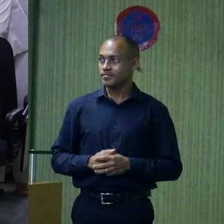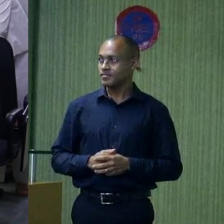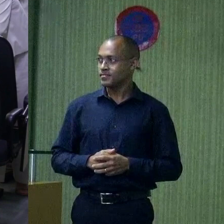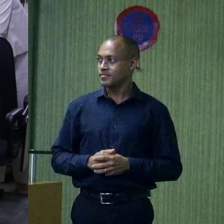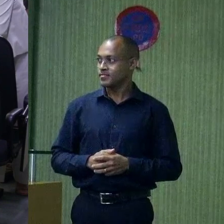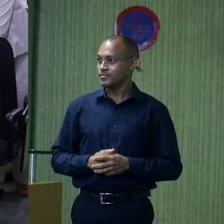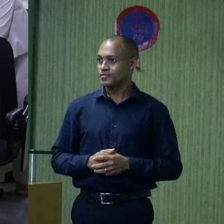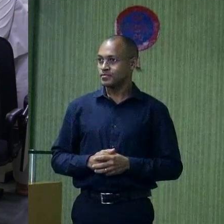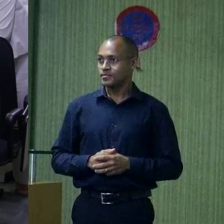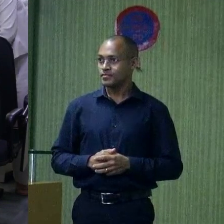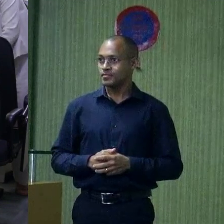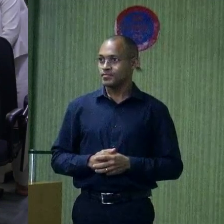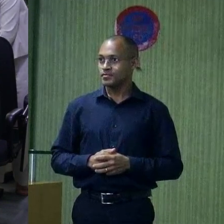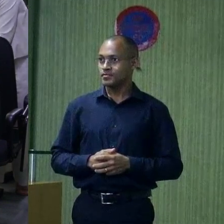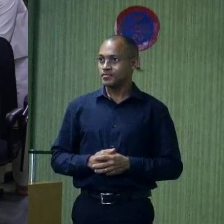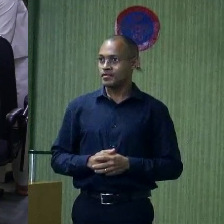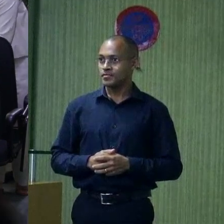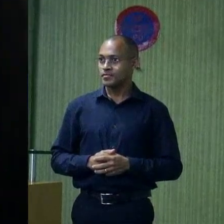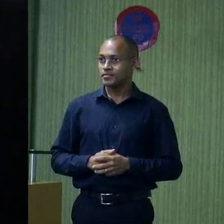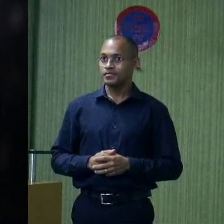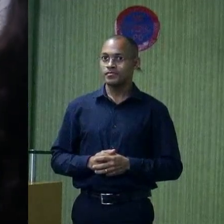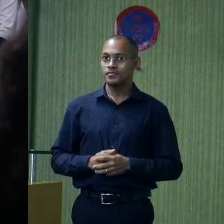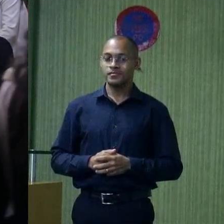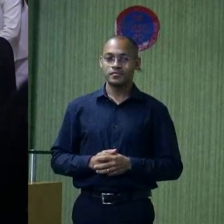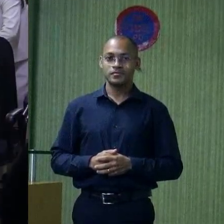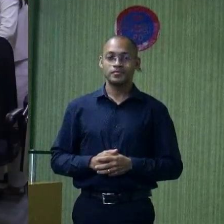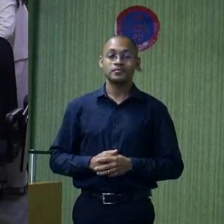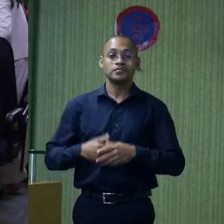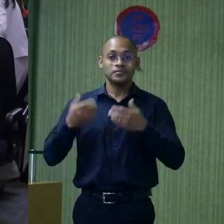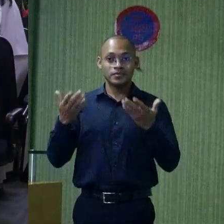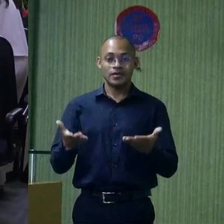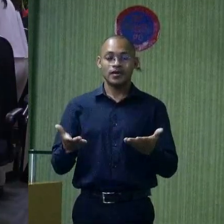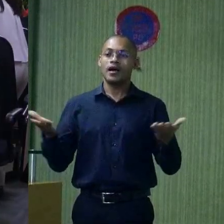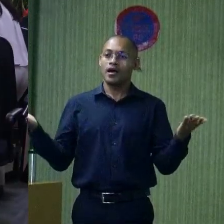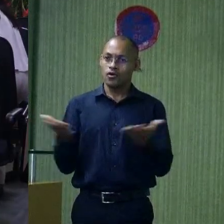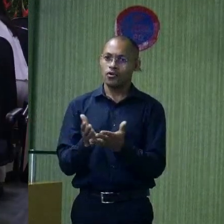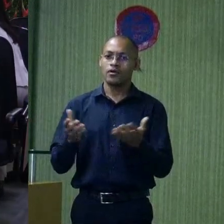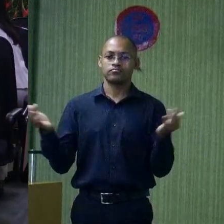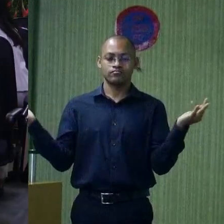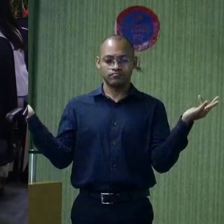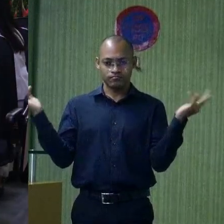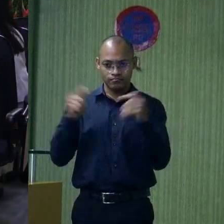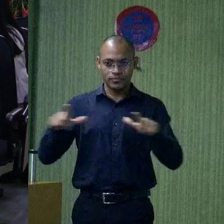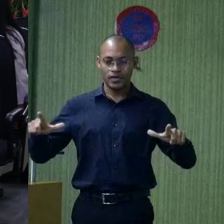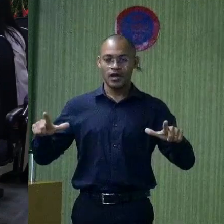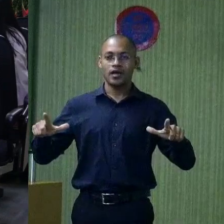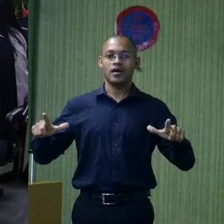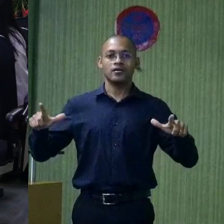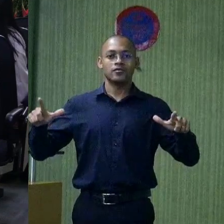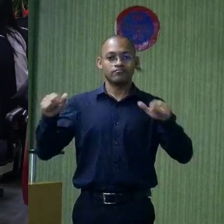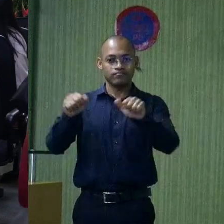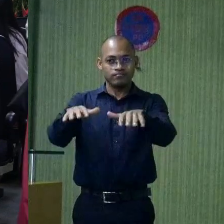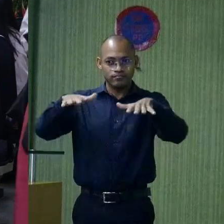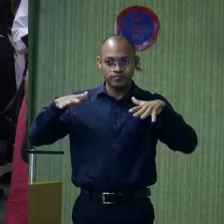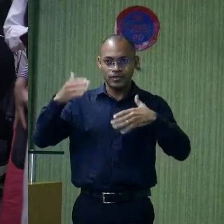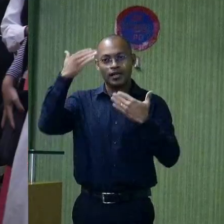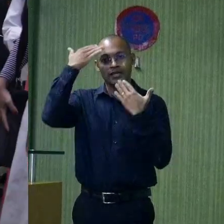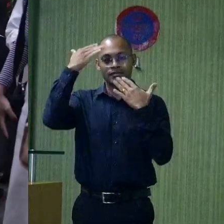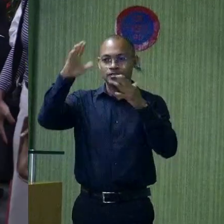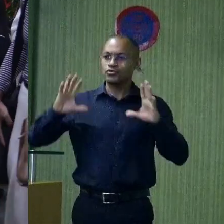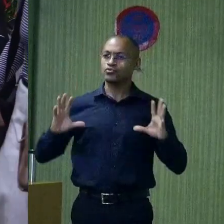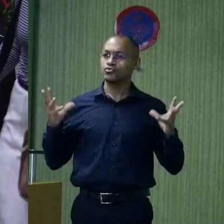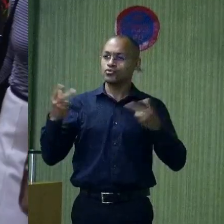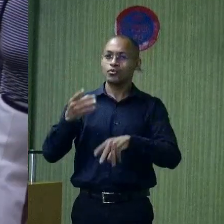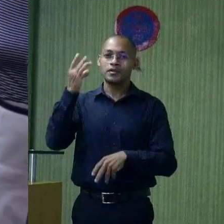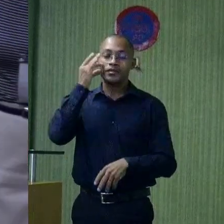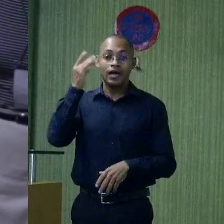o qu já já entreguei ele eh Então acho que a gente pode considerar encerrado quero agradecer a presença de todos de todas dizer que